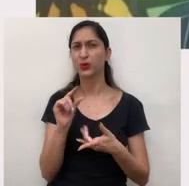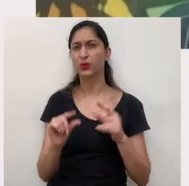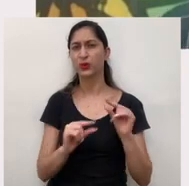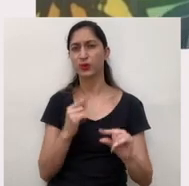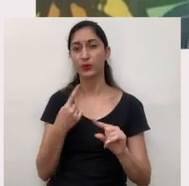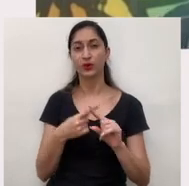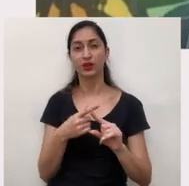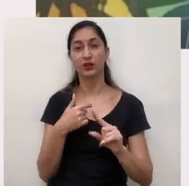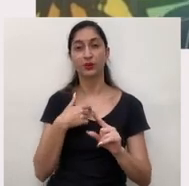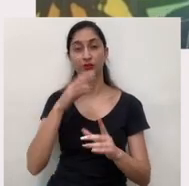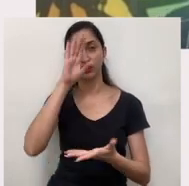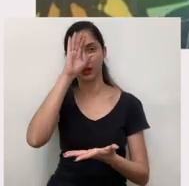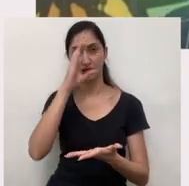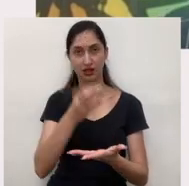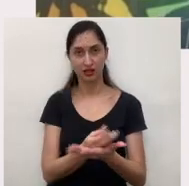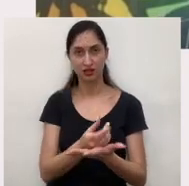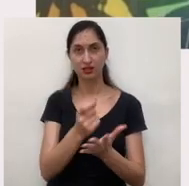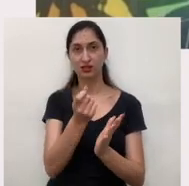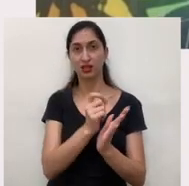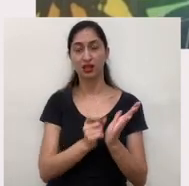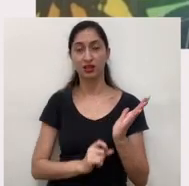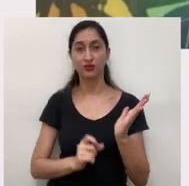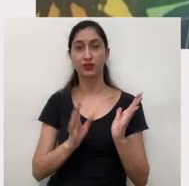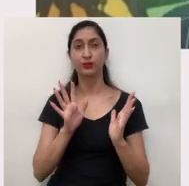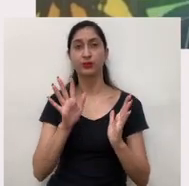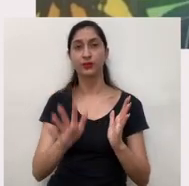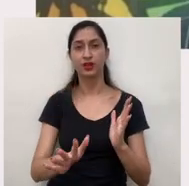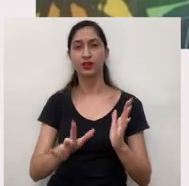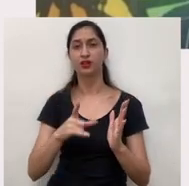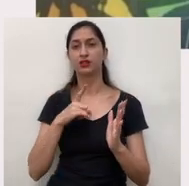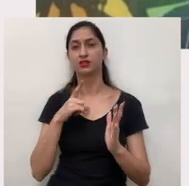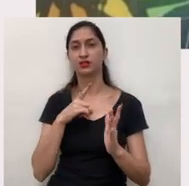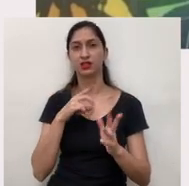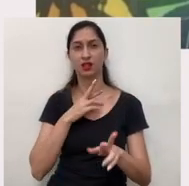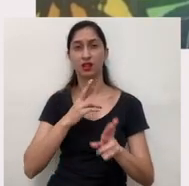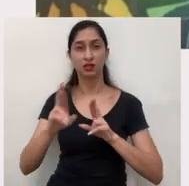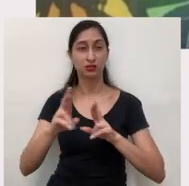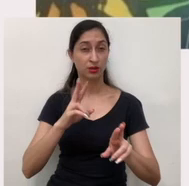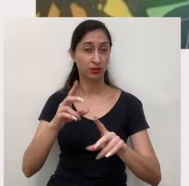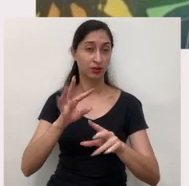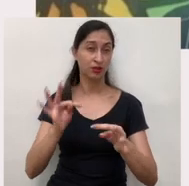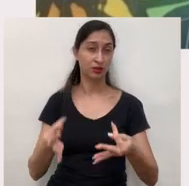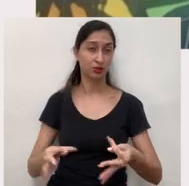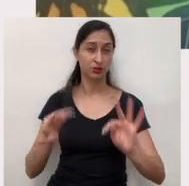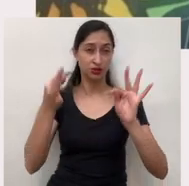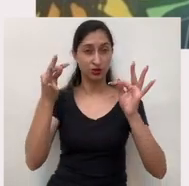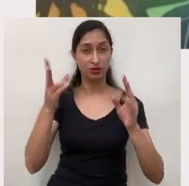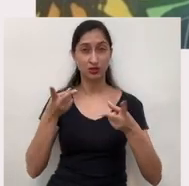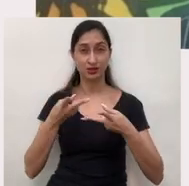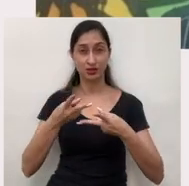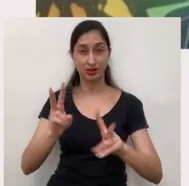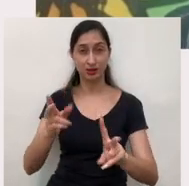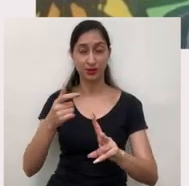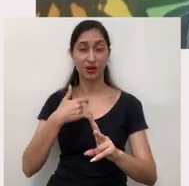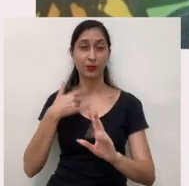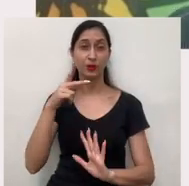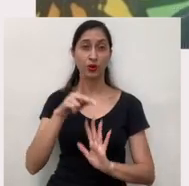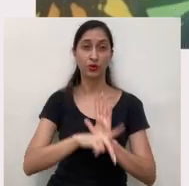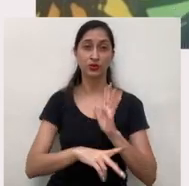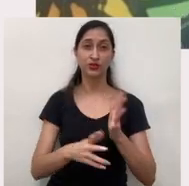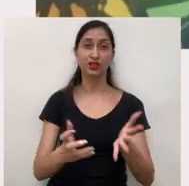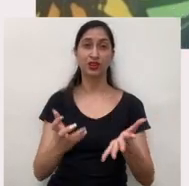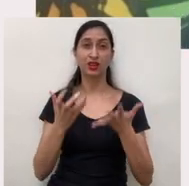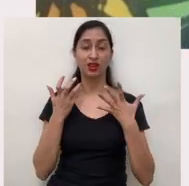escrevendo tese, né? Mas essa lida o tempo todo, né, com o digital, então foi um projeto que eu quis que tivesse